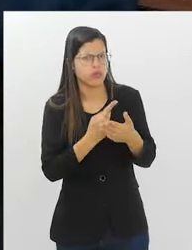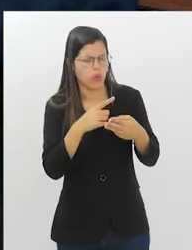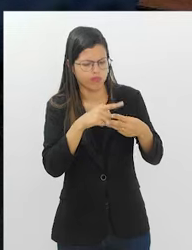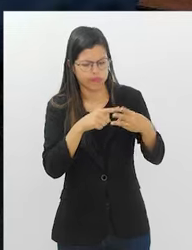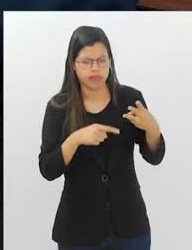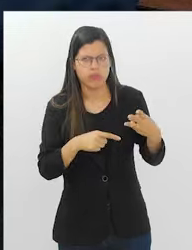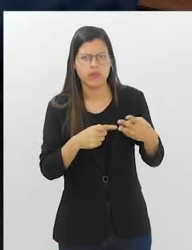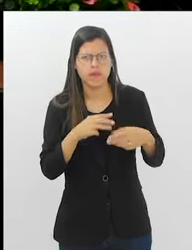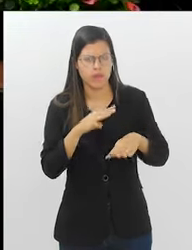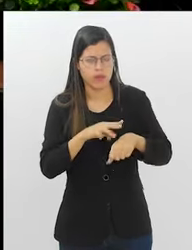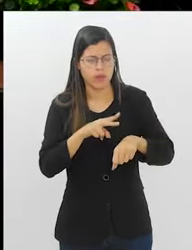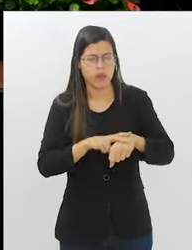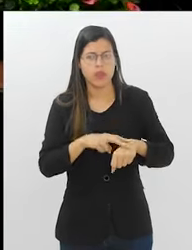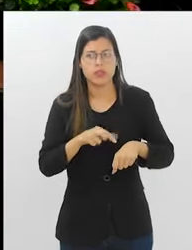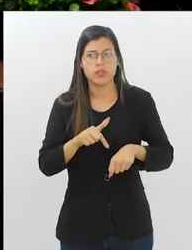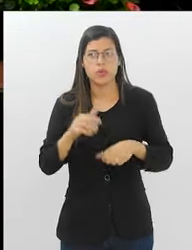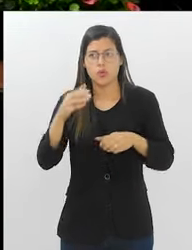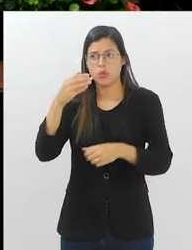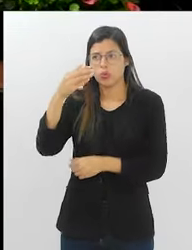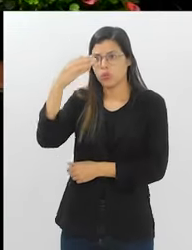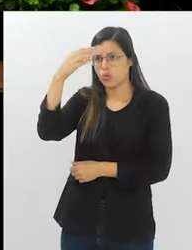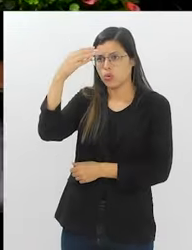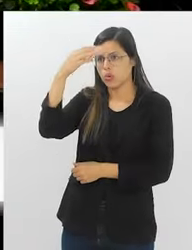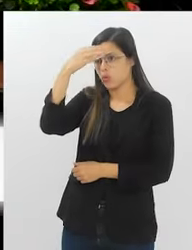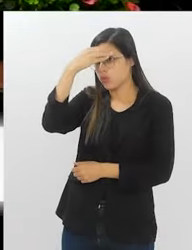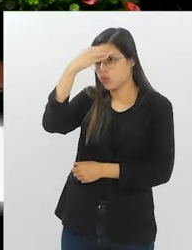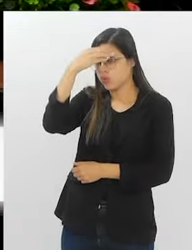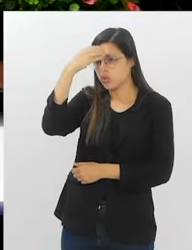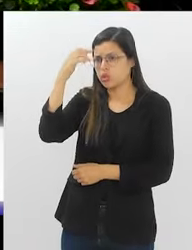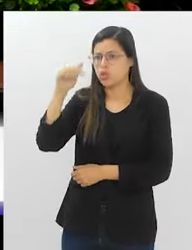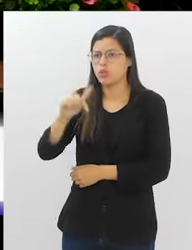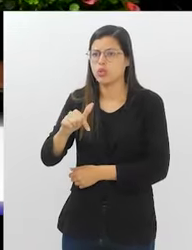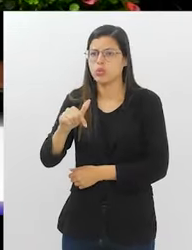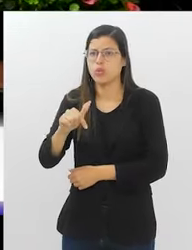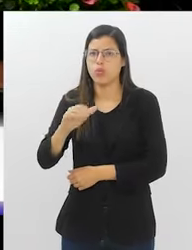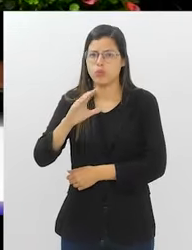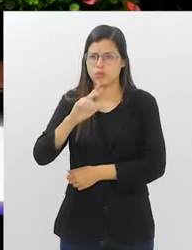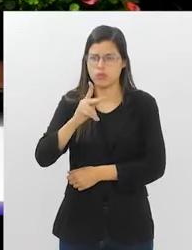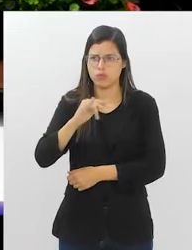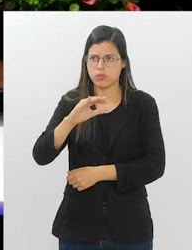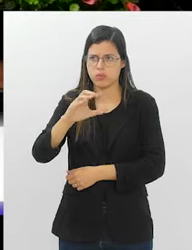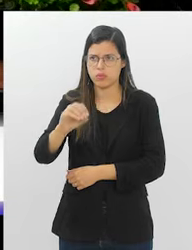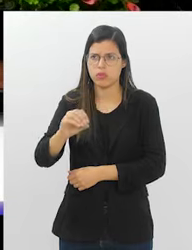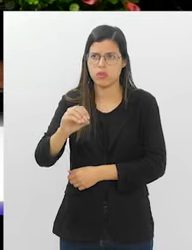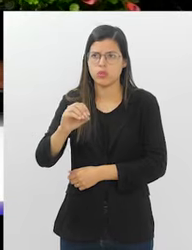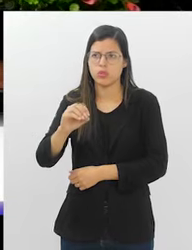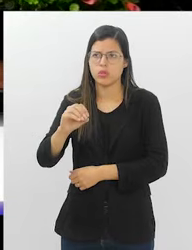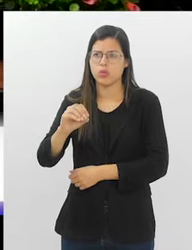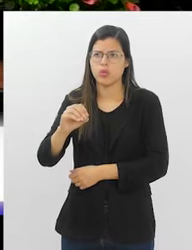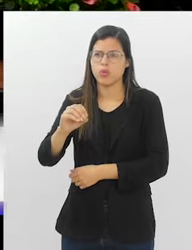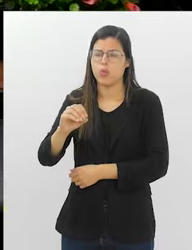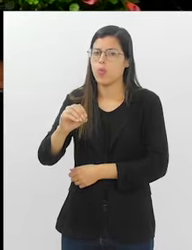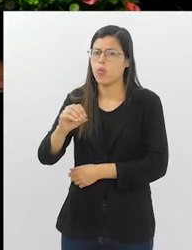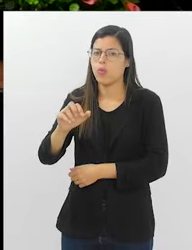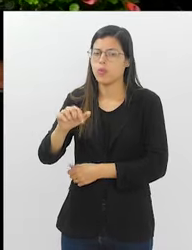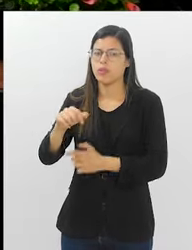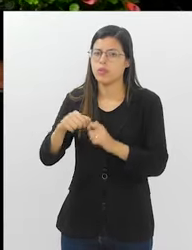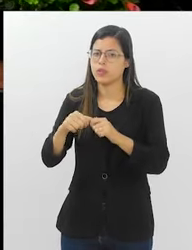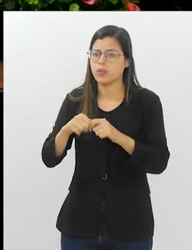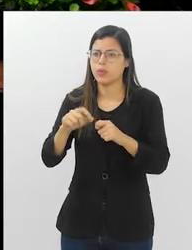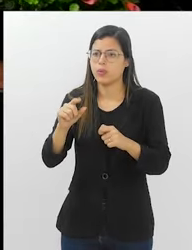assim, o Chico, a mediunidade do Chico, era uma mediunidade mecânica, que a gente chama, né? Que é aquela que